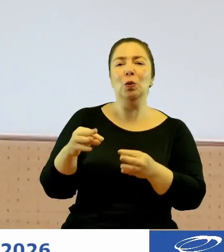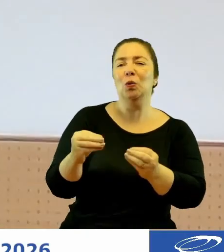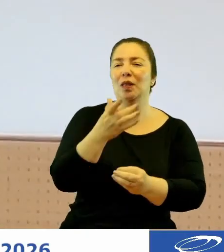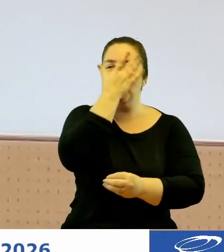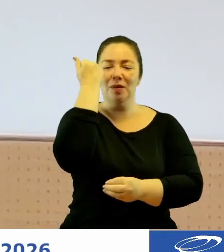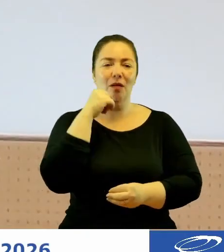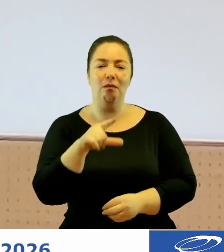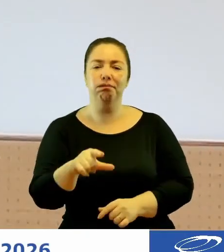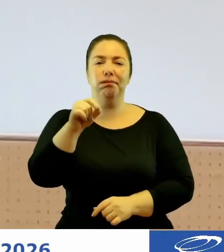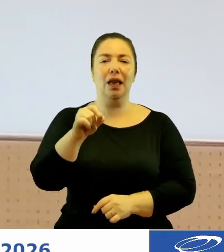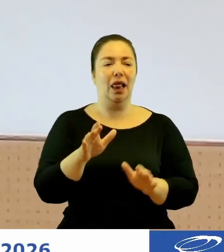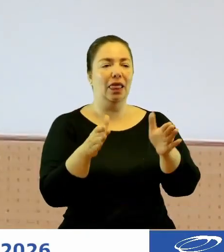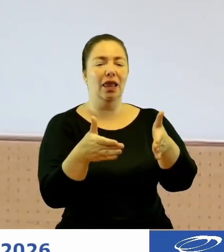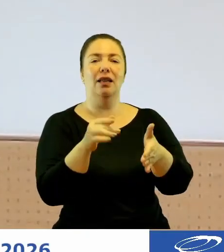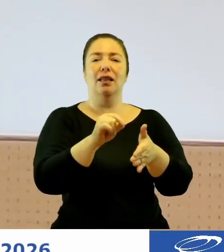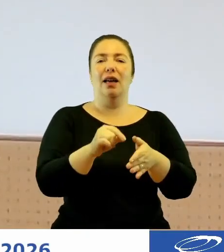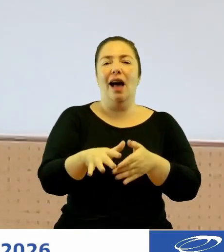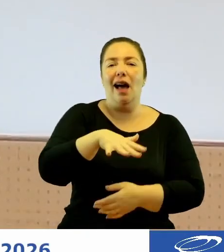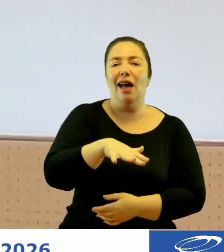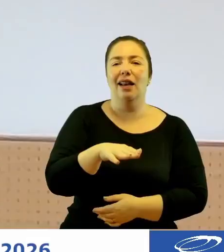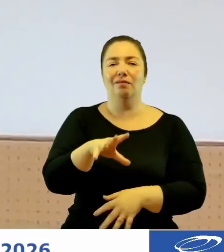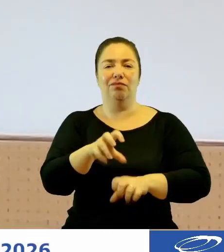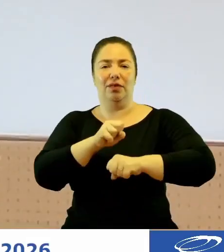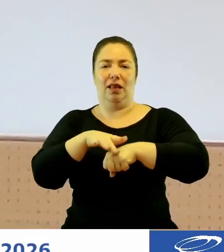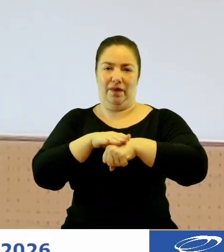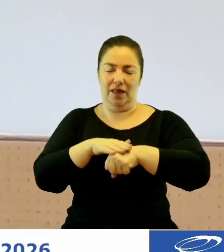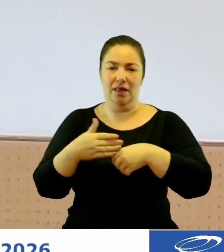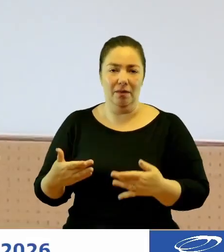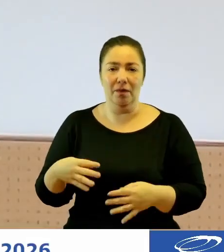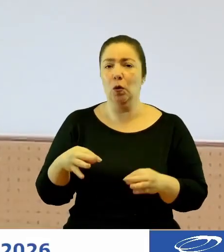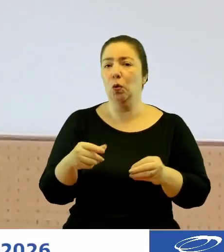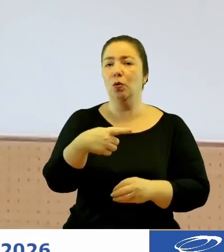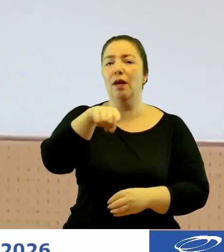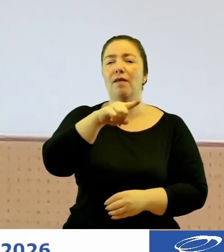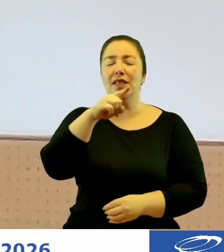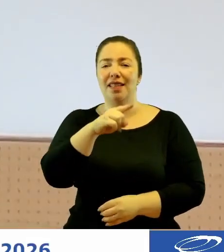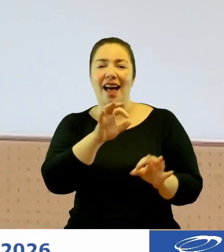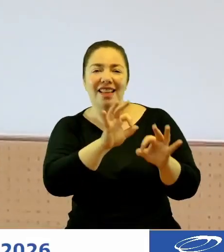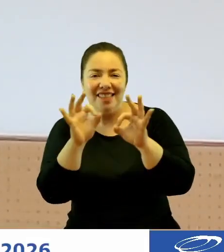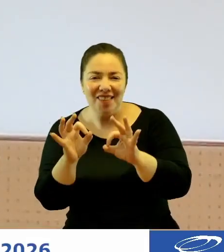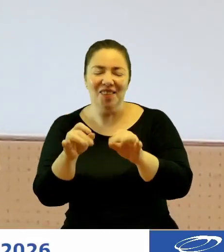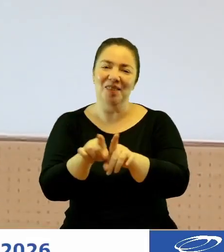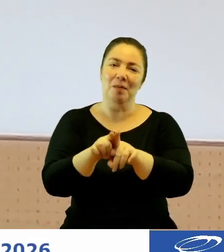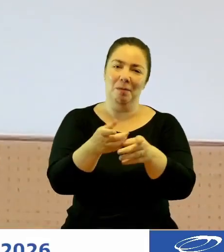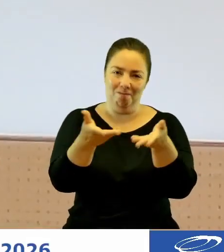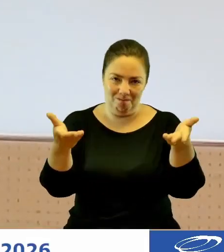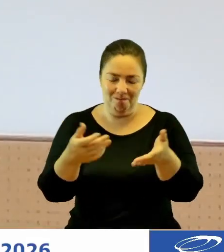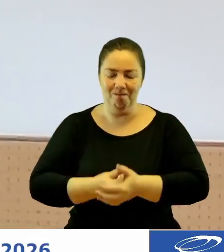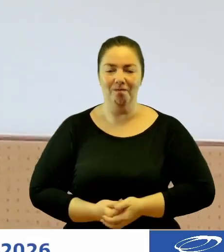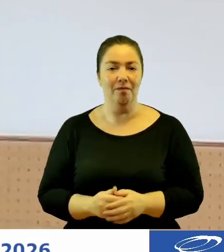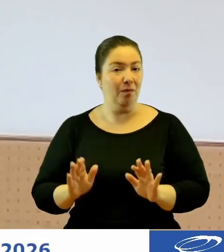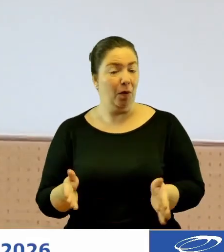nesse país. Muito obrigado. E todos vocês que estão nos ouvindo. Bom, feita essa